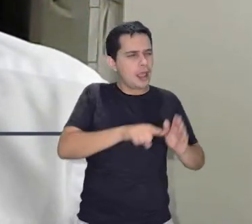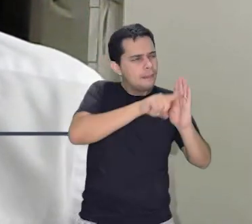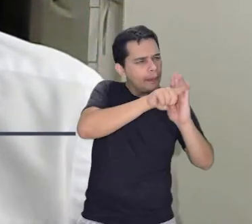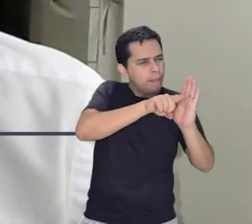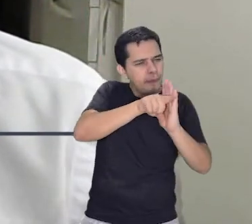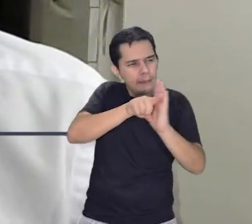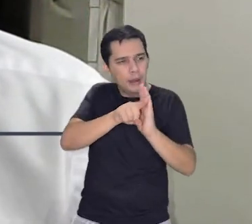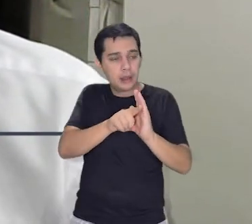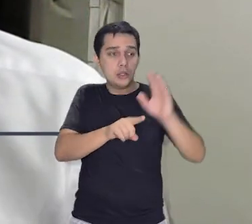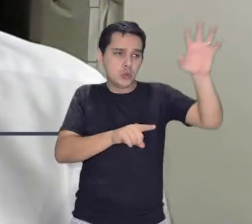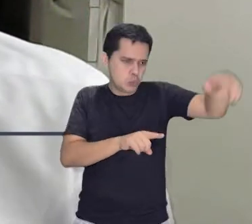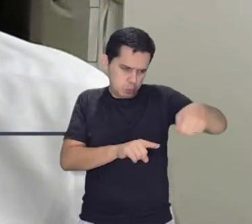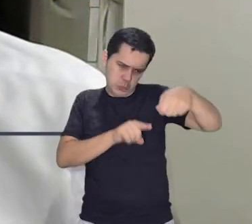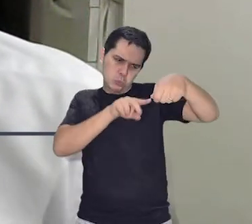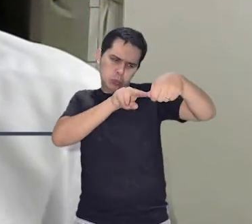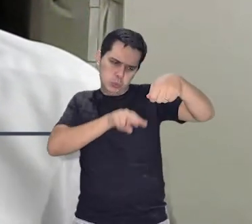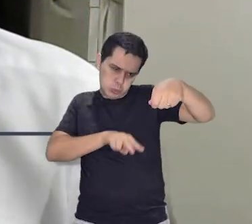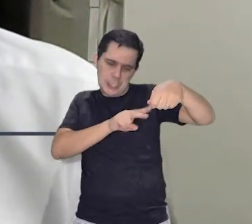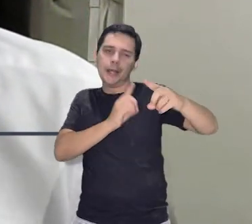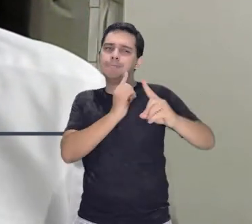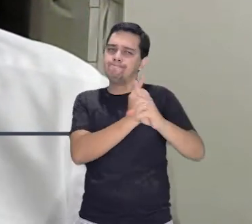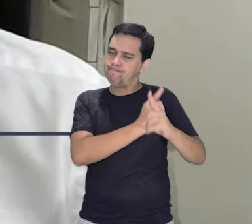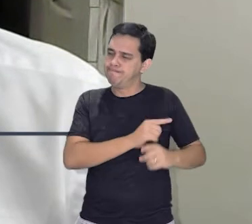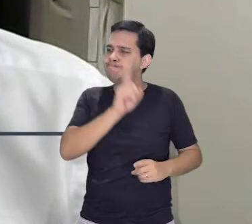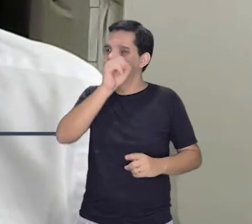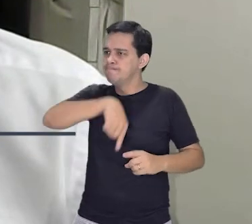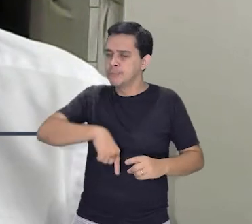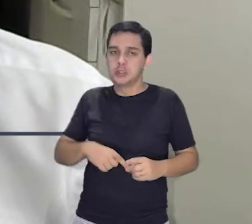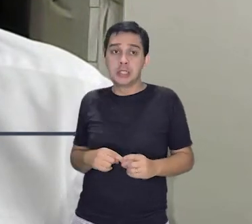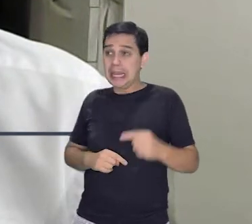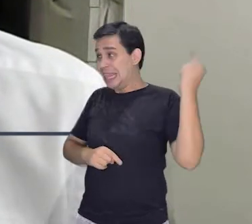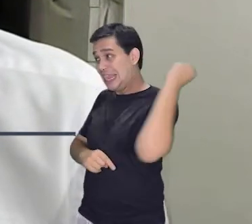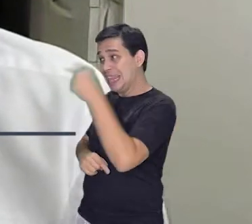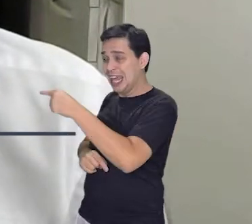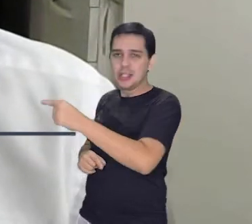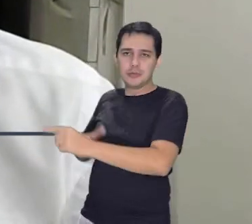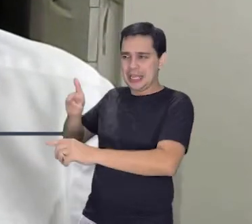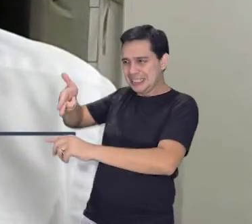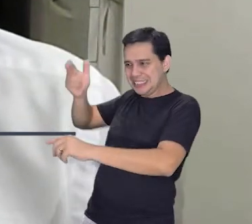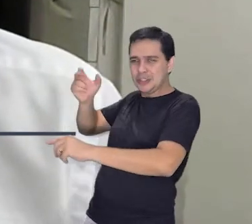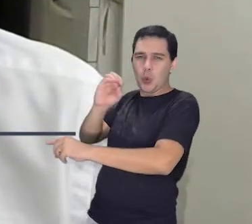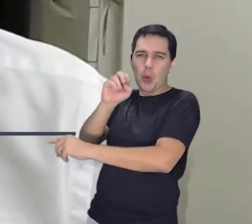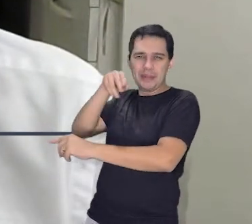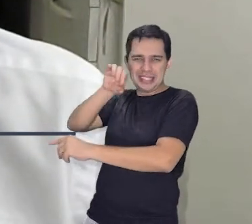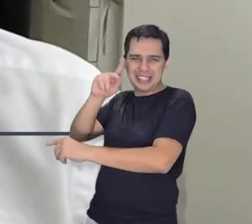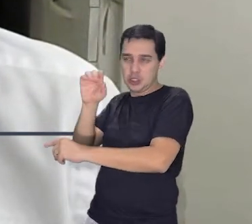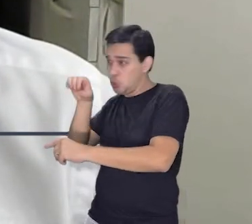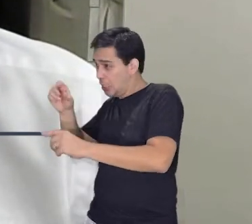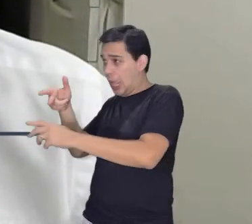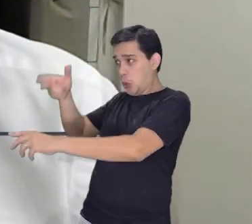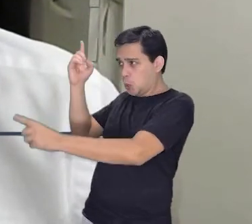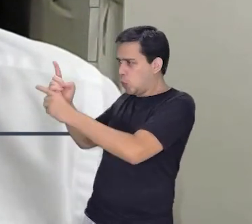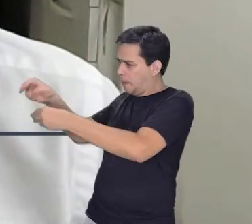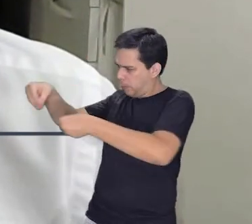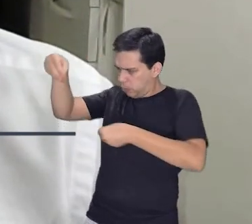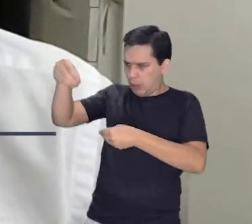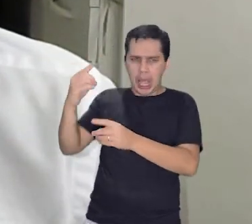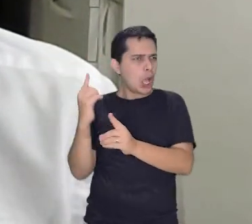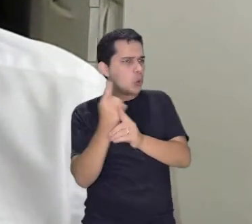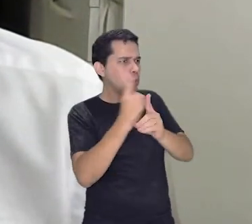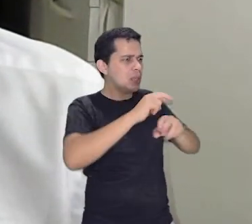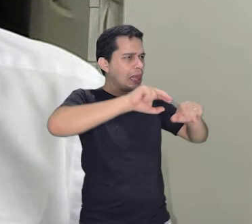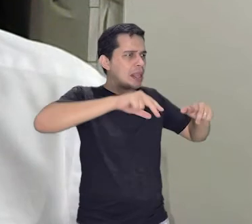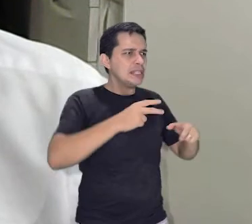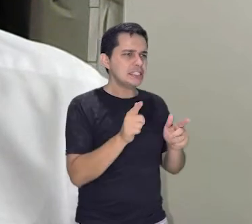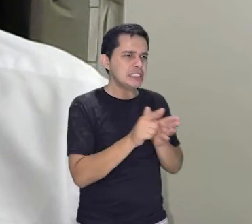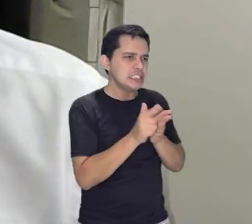elementos colhidos na investigação dos homicídios. Só que a partir do momento em que se identificou a prática de crimes que se relacionam com os